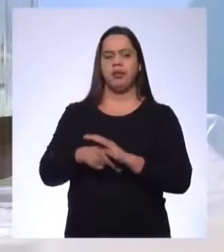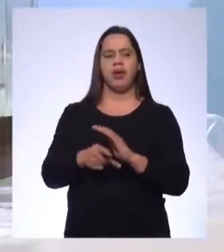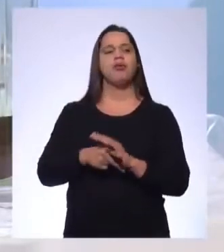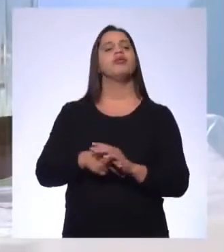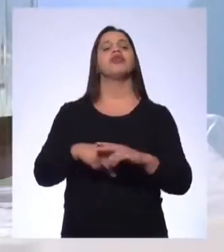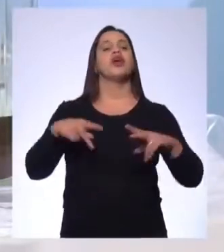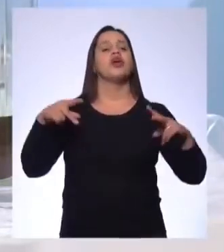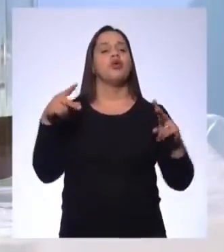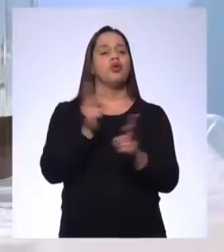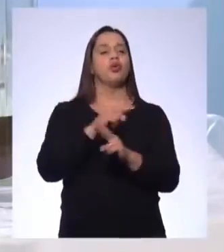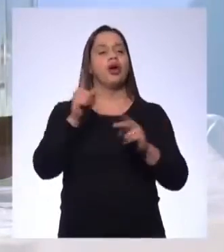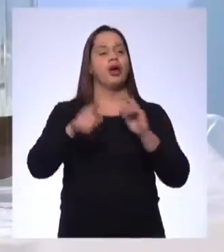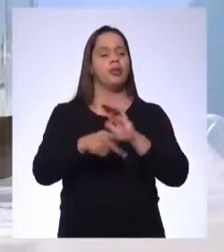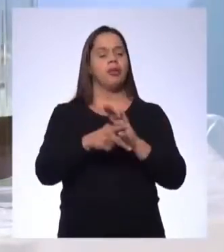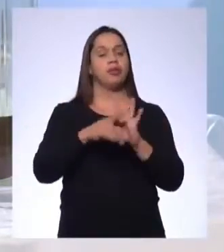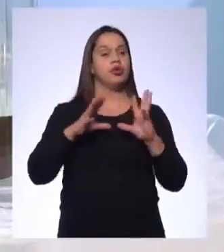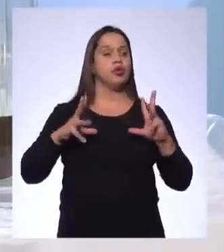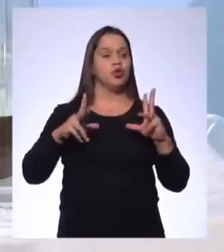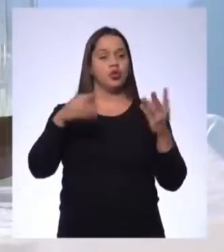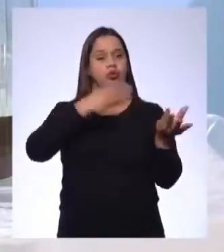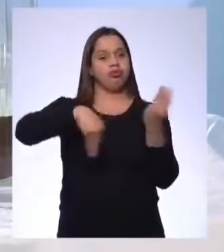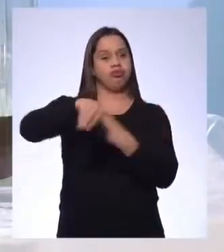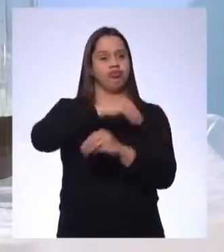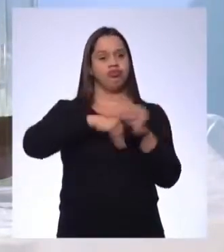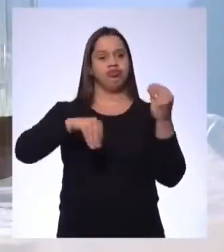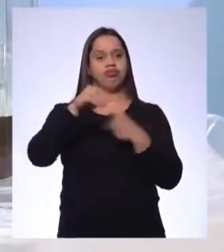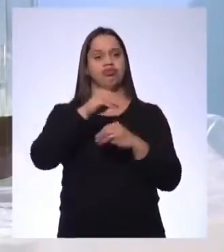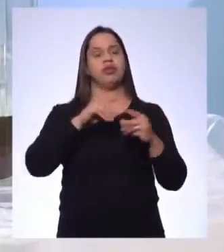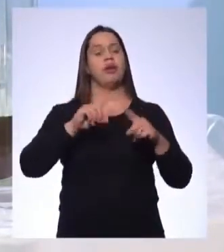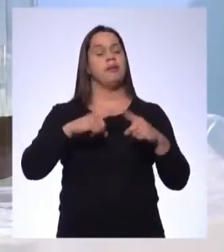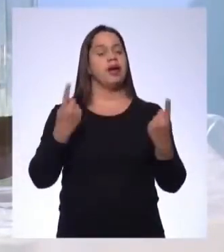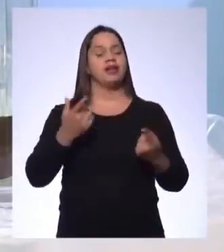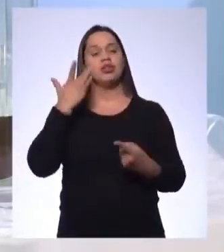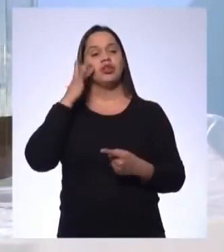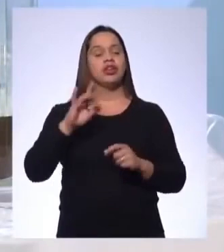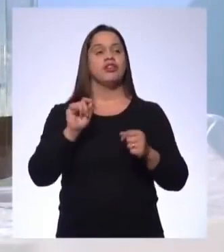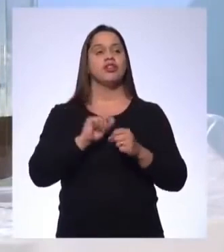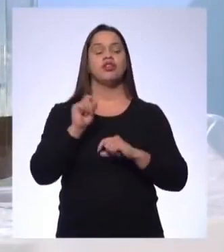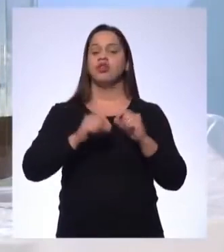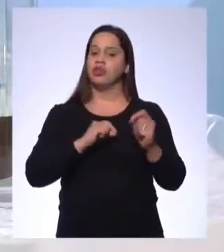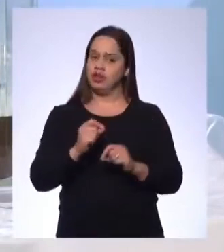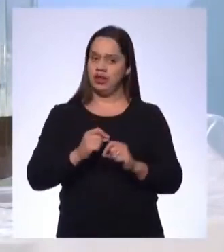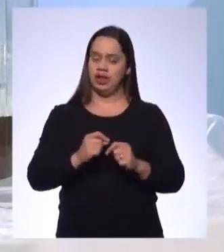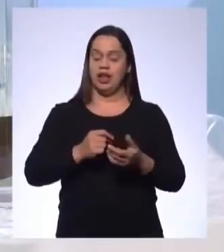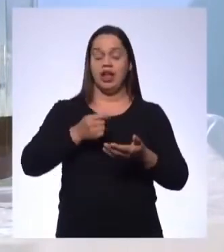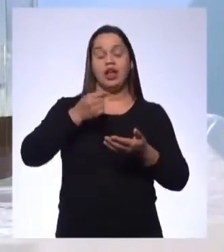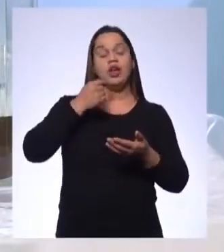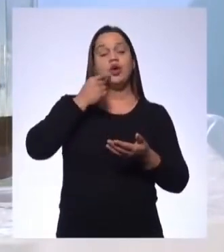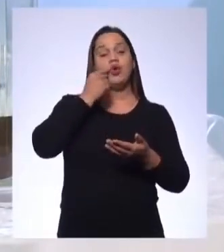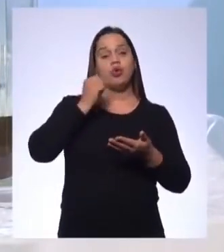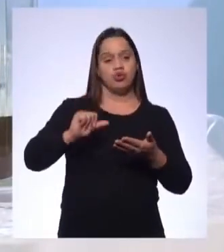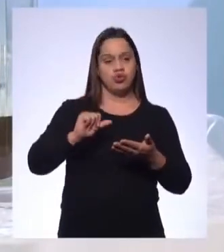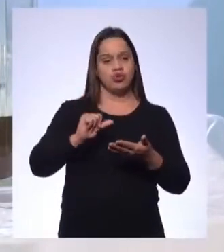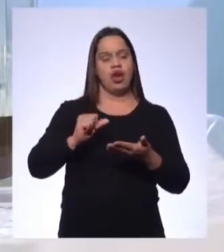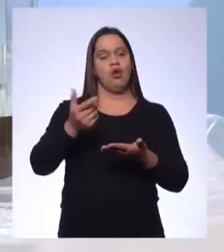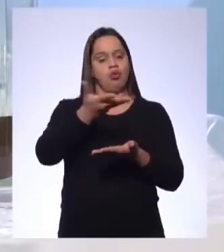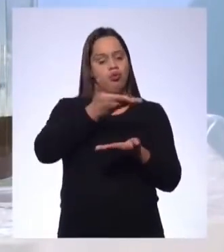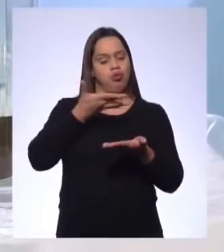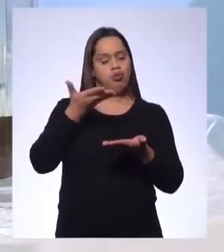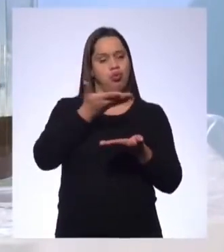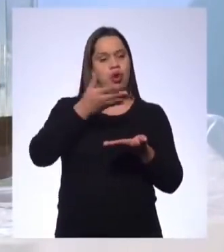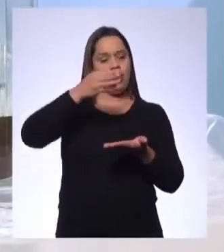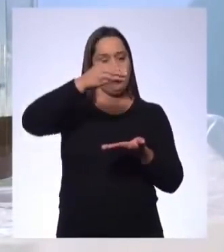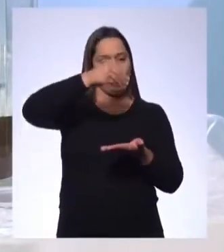se formando. Eu não sei bem como que é, mas eu sei que o sal faz com que o café flutue ali, né? Ele não abaixe aqui